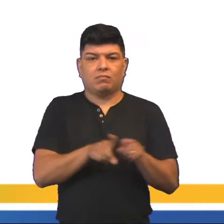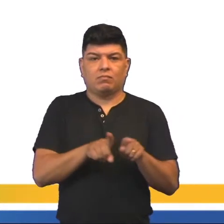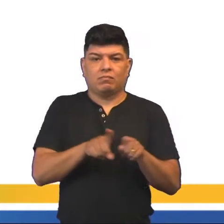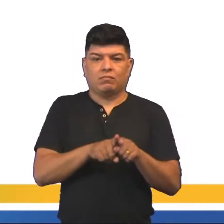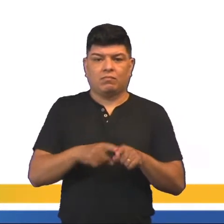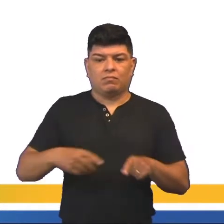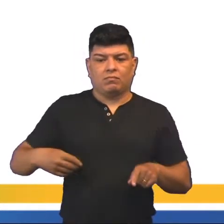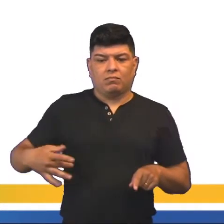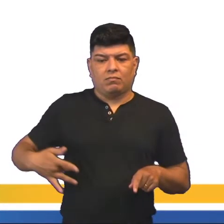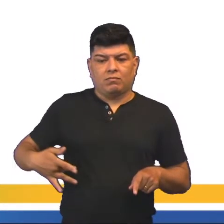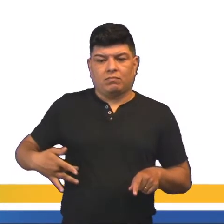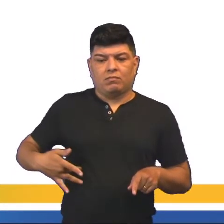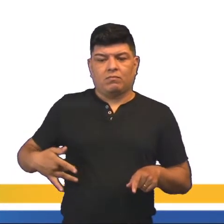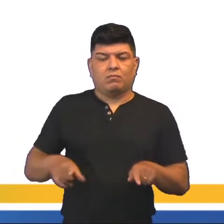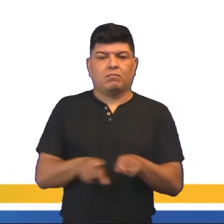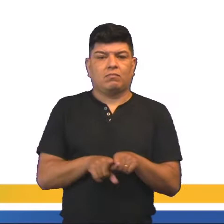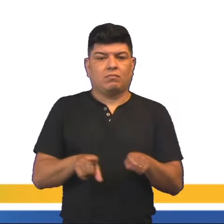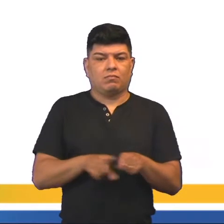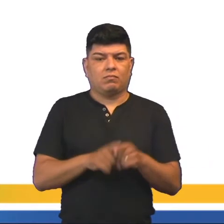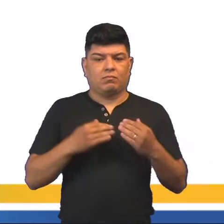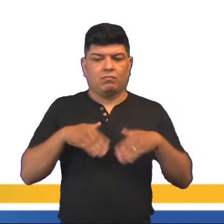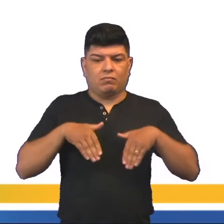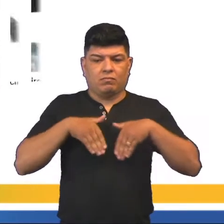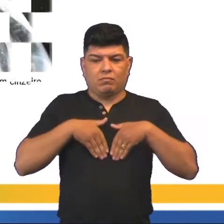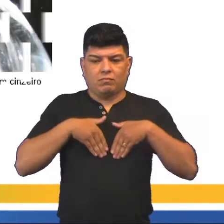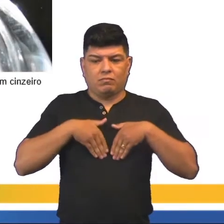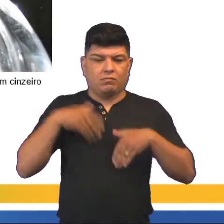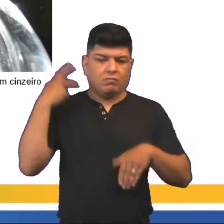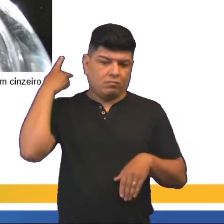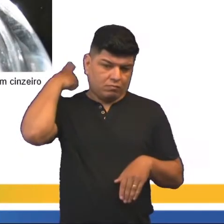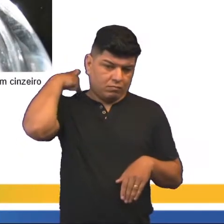para os rins e até para os pulmões.